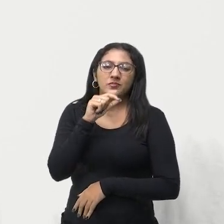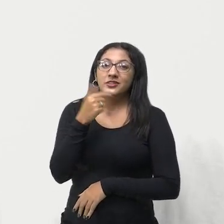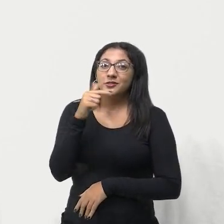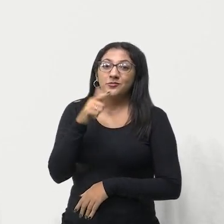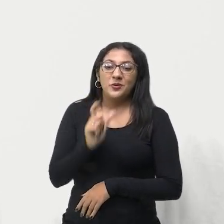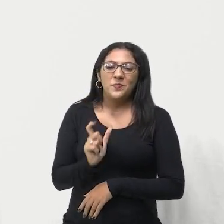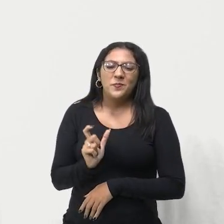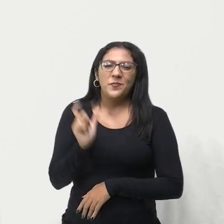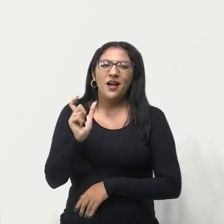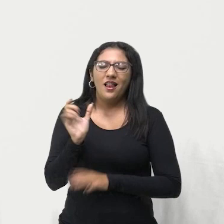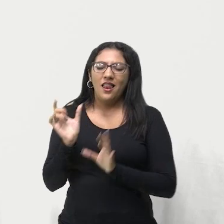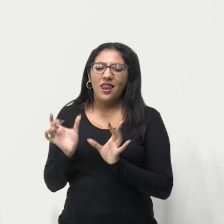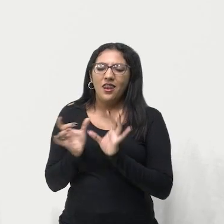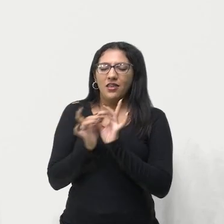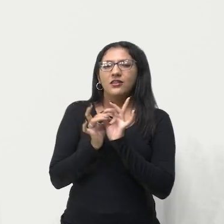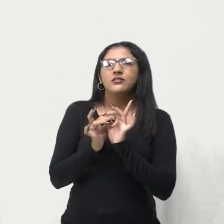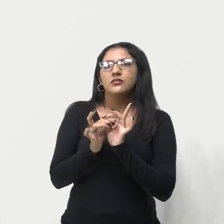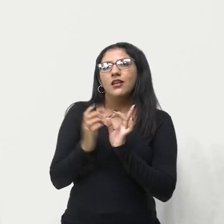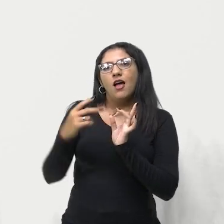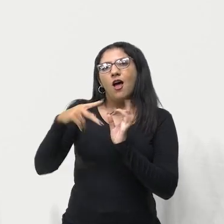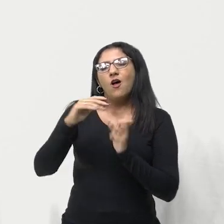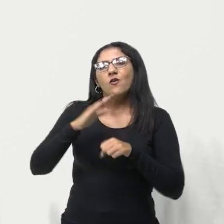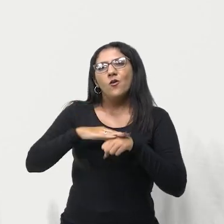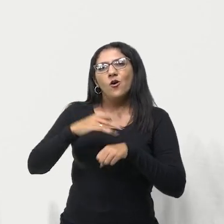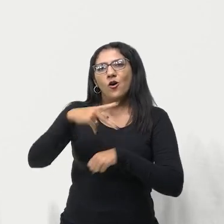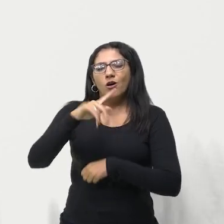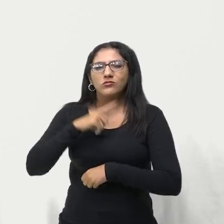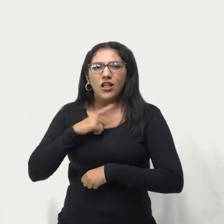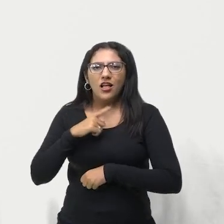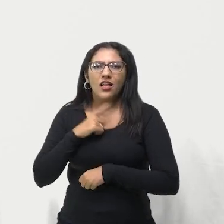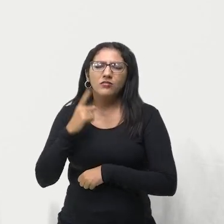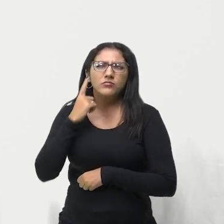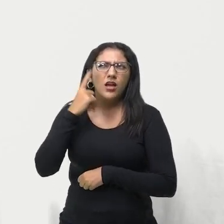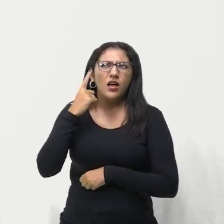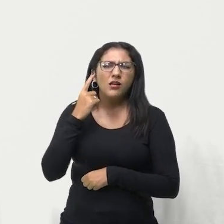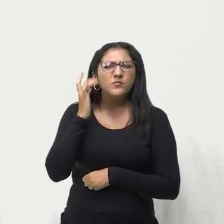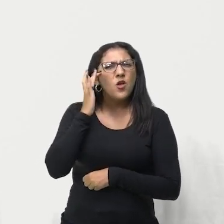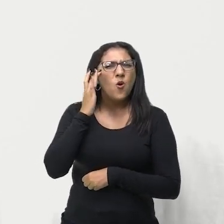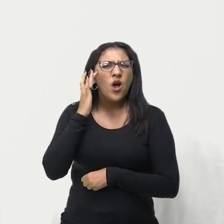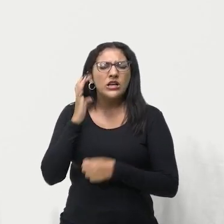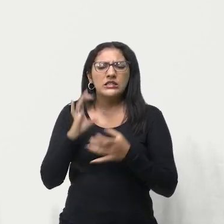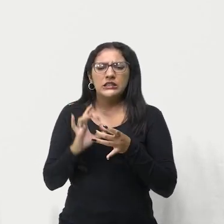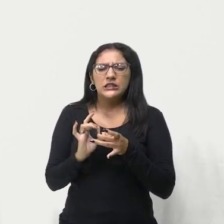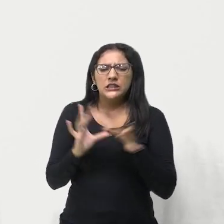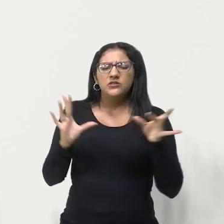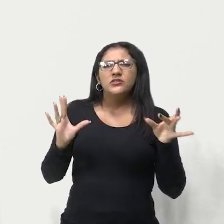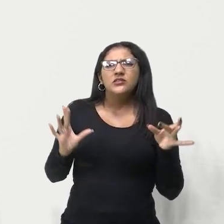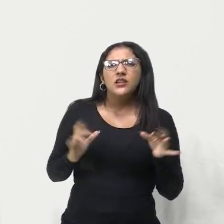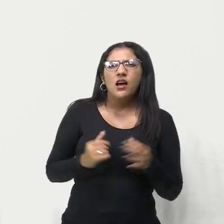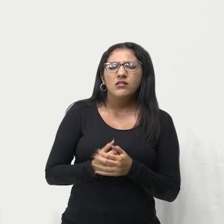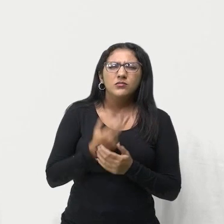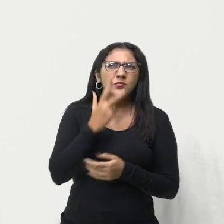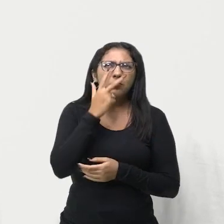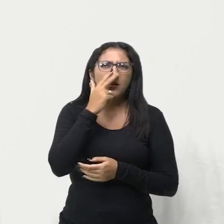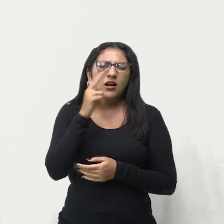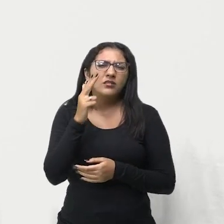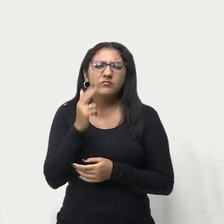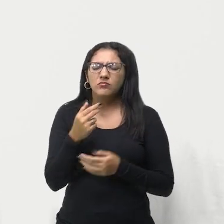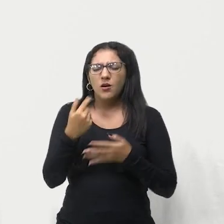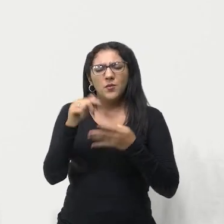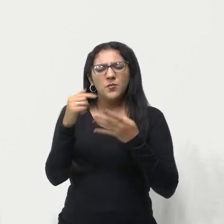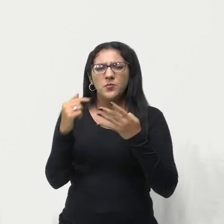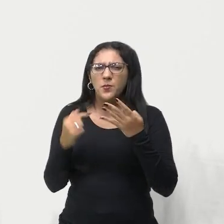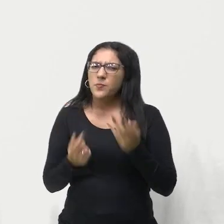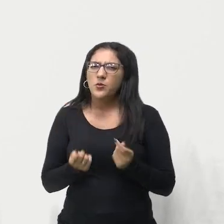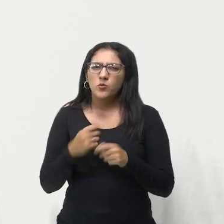palavrinha comparativa. E aí você imagina que pode ser por causa da liberdade, pode ser por causa da vontade de levantar voo